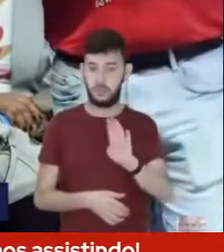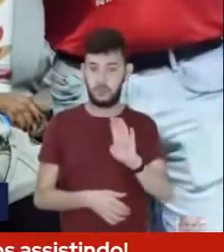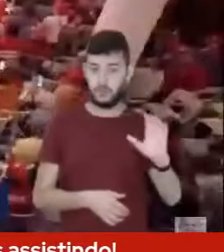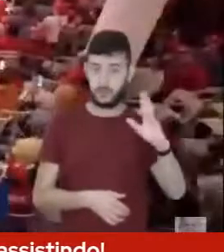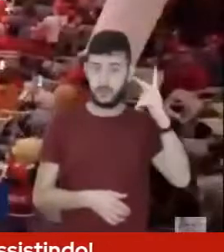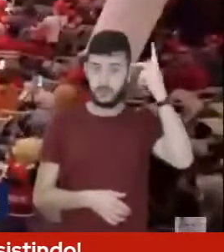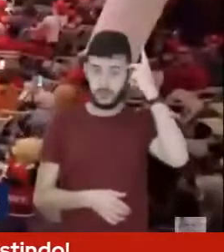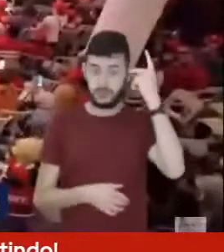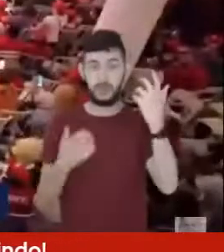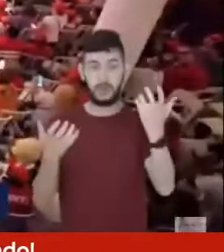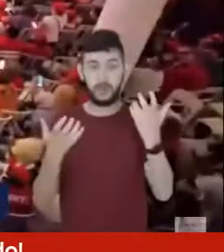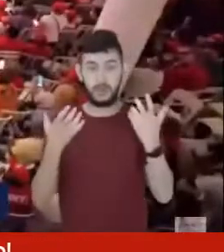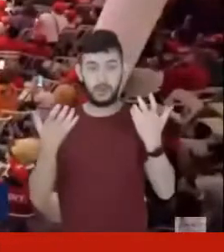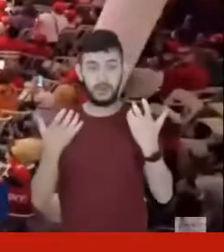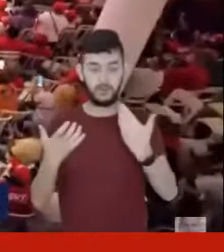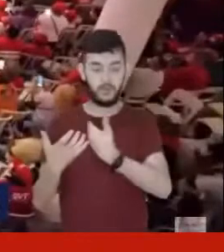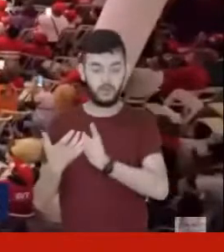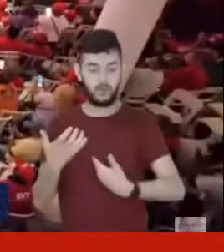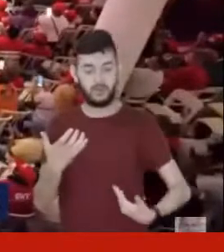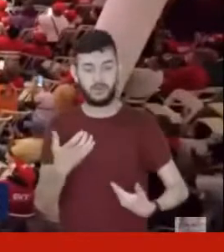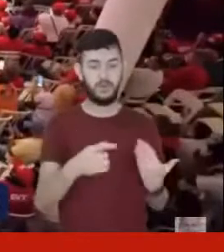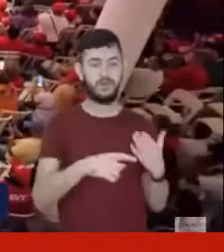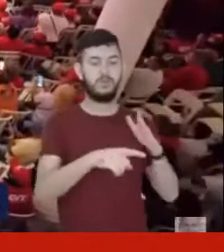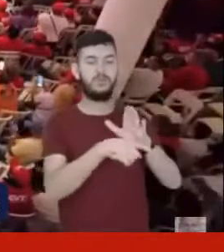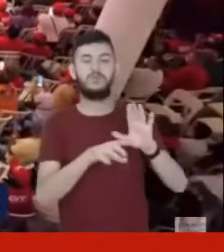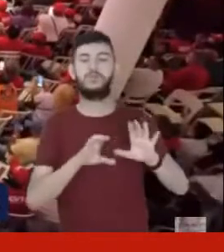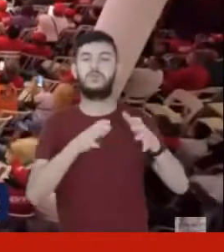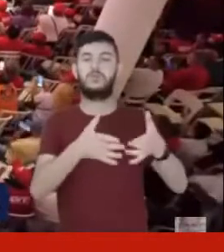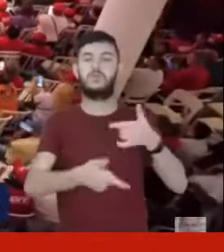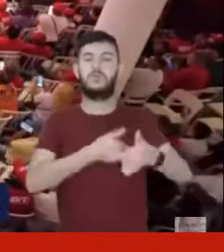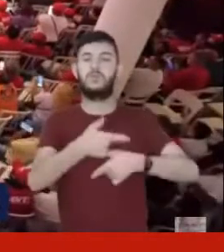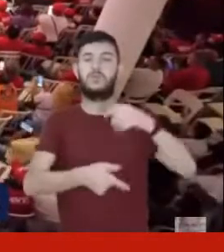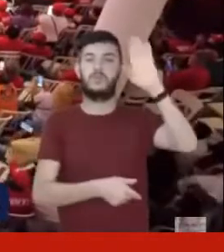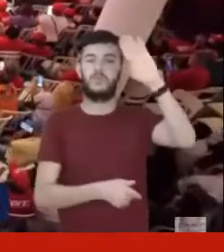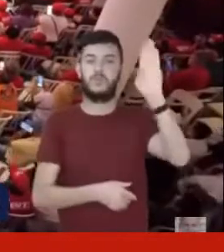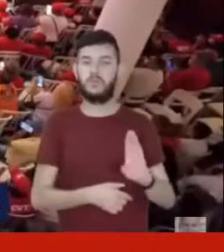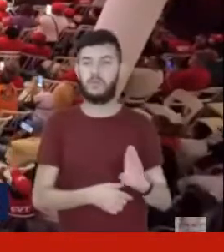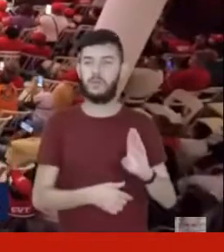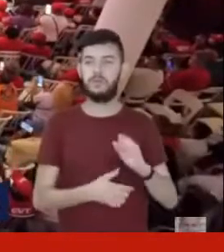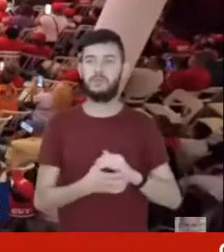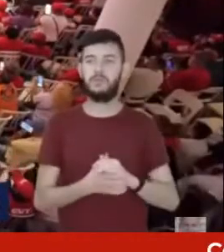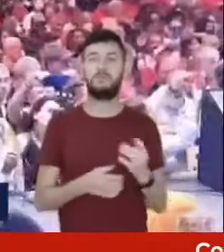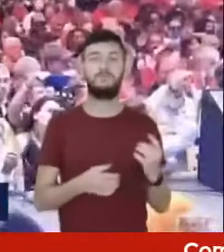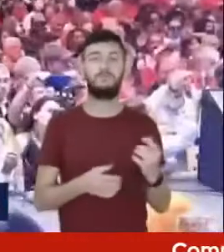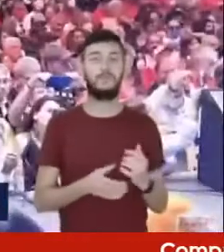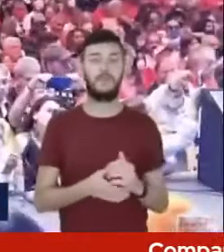da classe trabalhadora desse país. Um grande abraço, até a vitória.